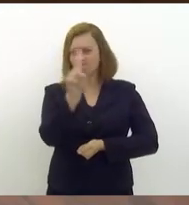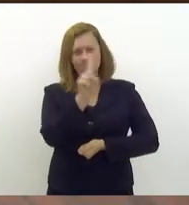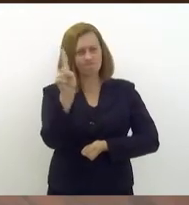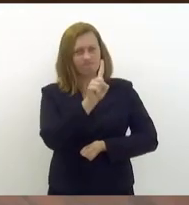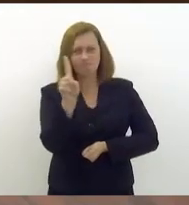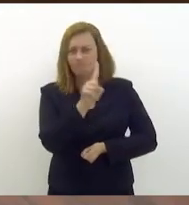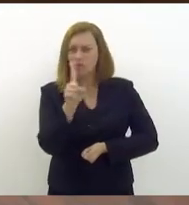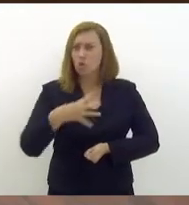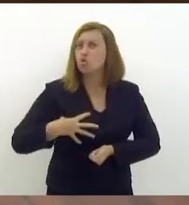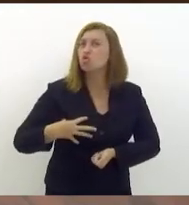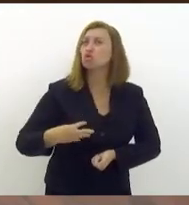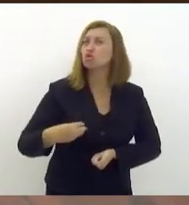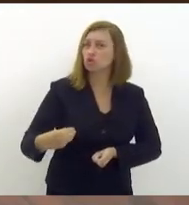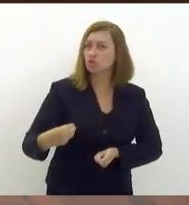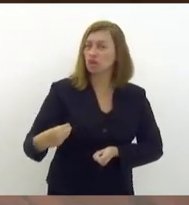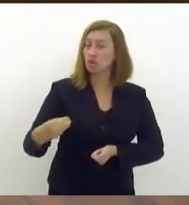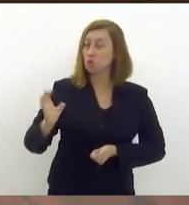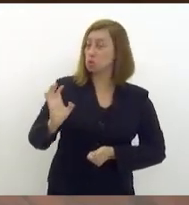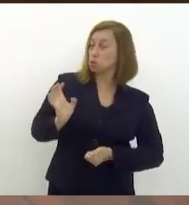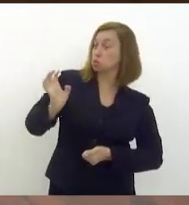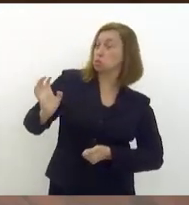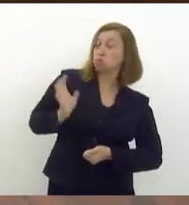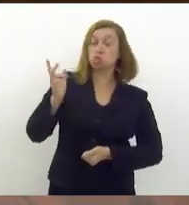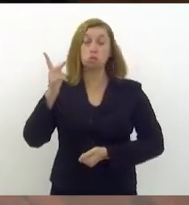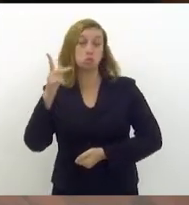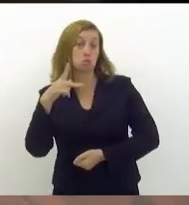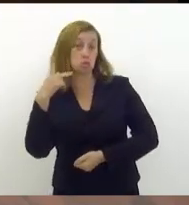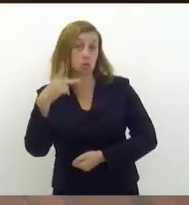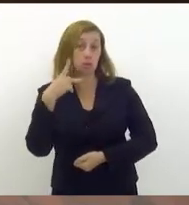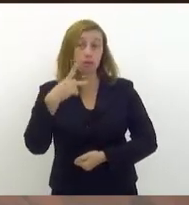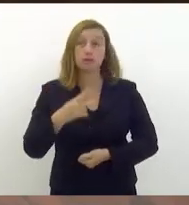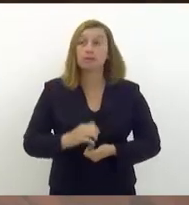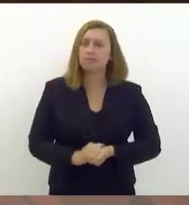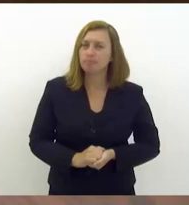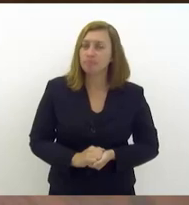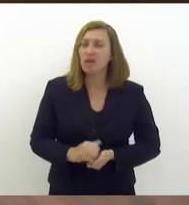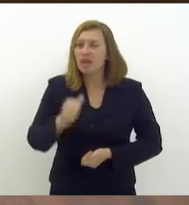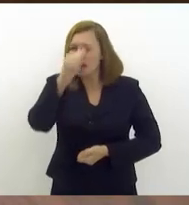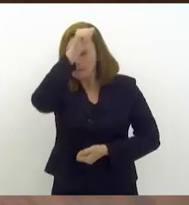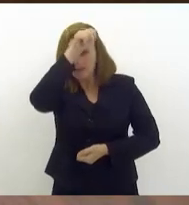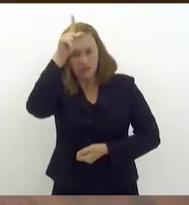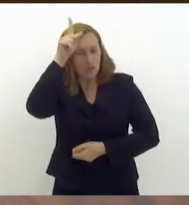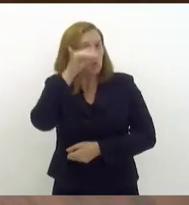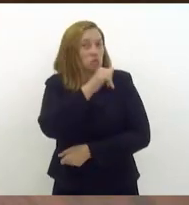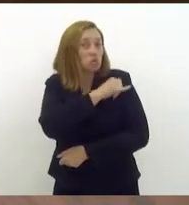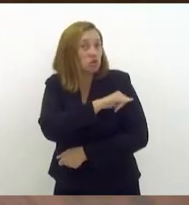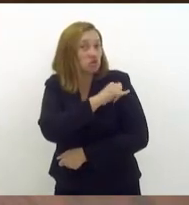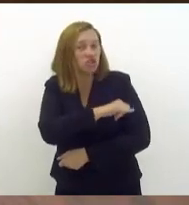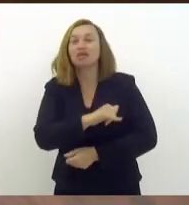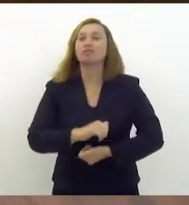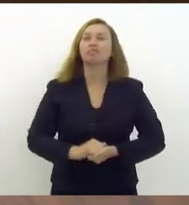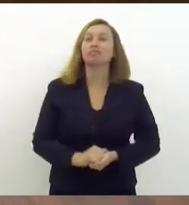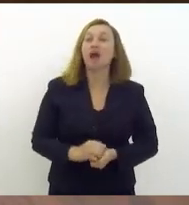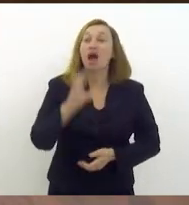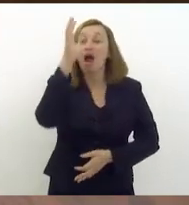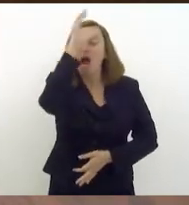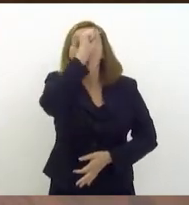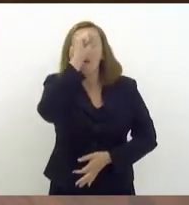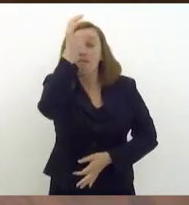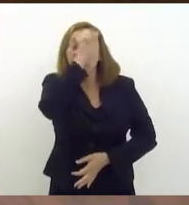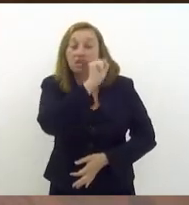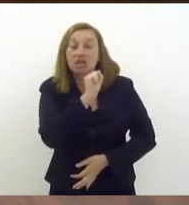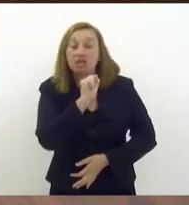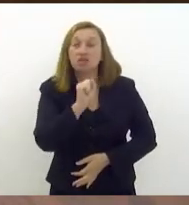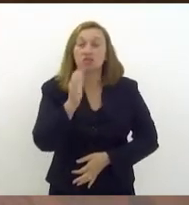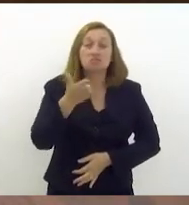os filhos da Elite política da Prefeitura do Rio de Janeiro estão estudando